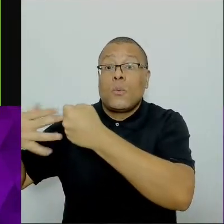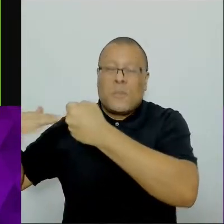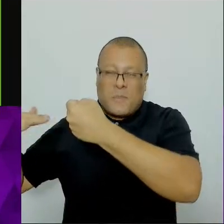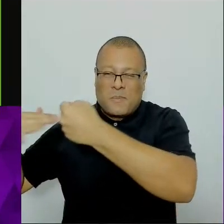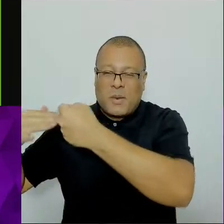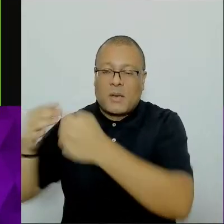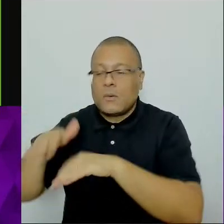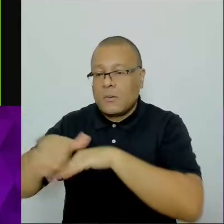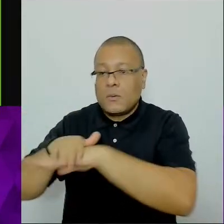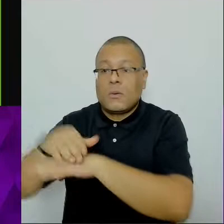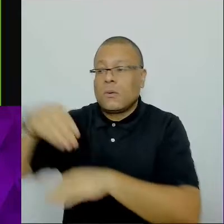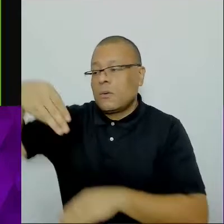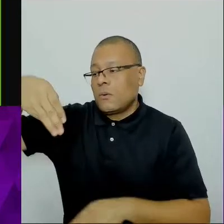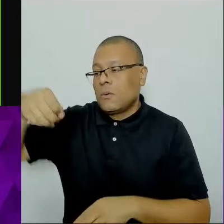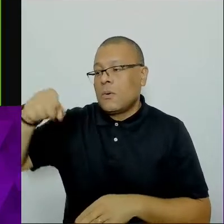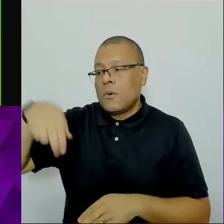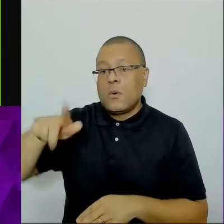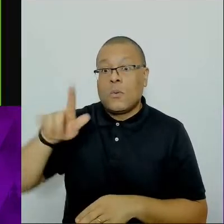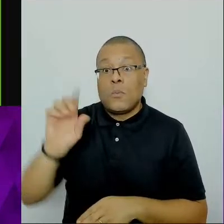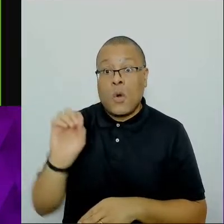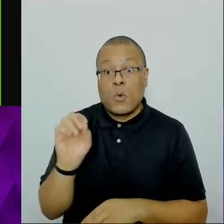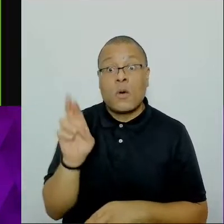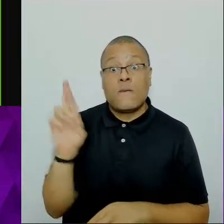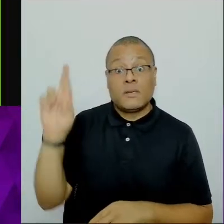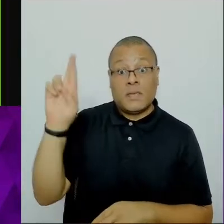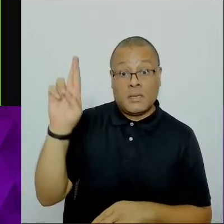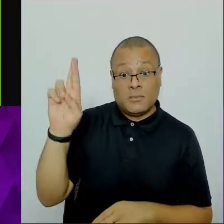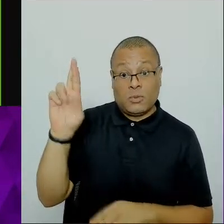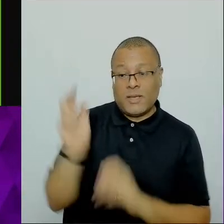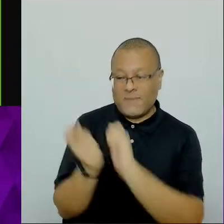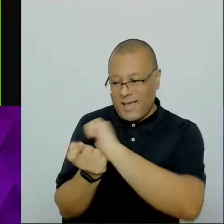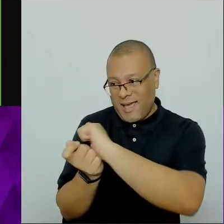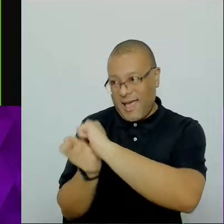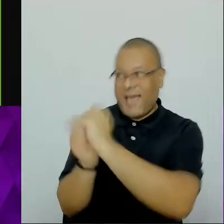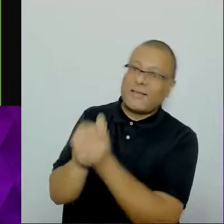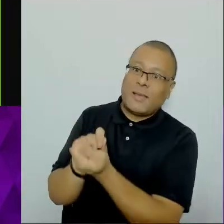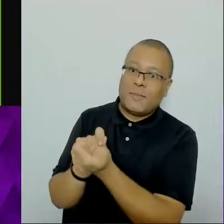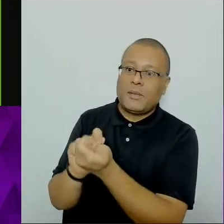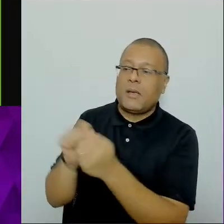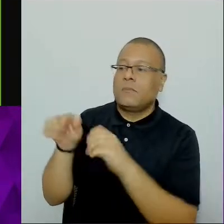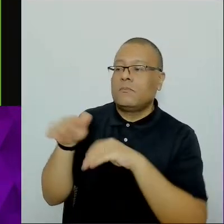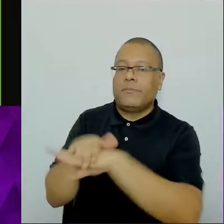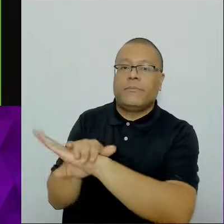dados do Mongo. Esse adapter que vai ser responsável por implementar isso.